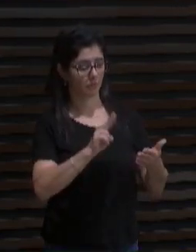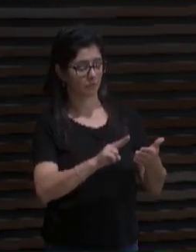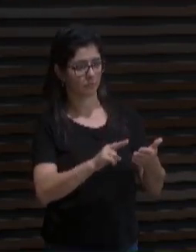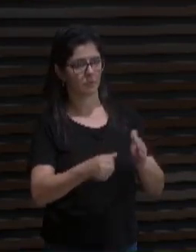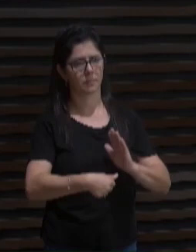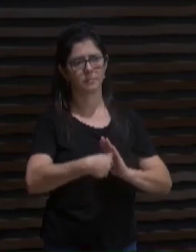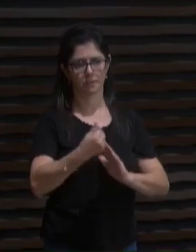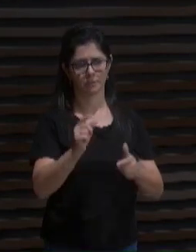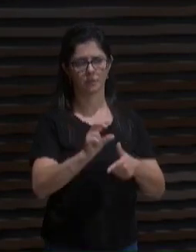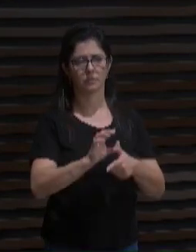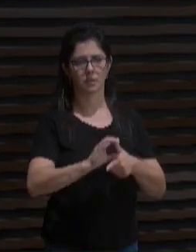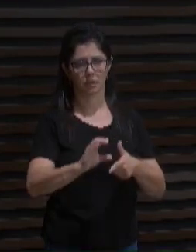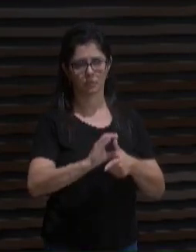Coríntios